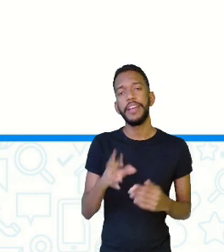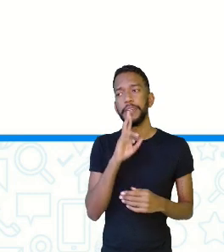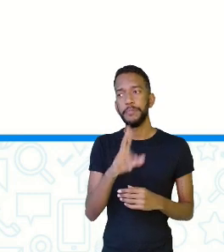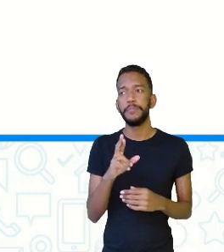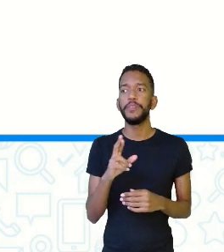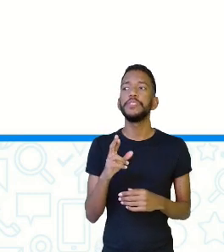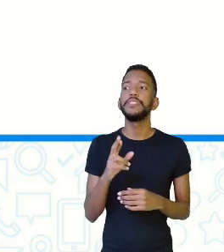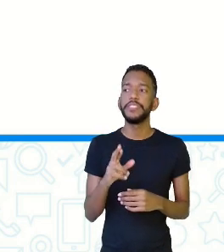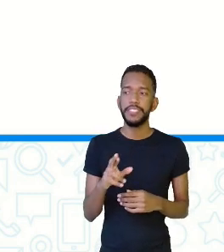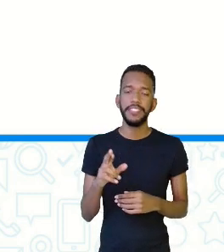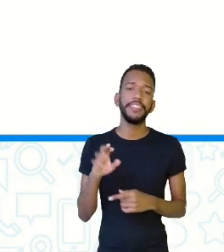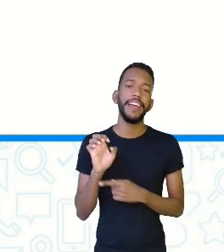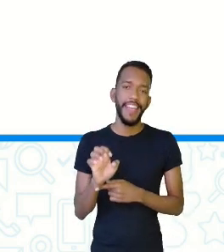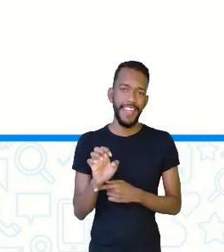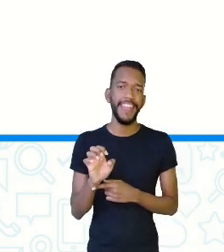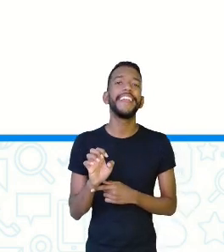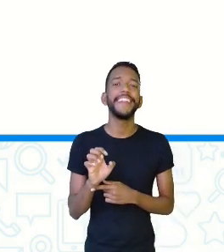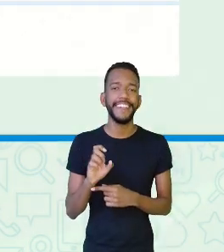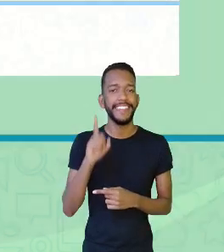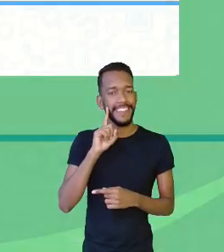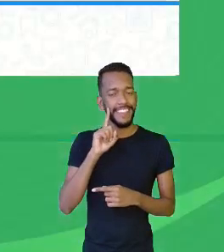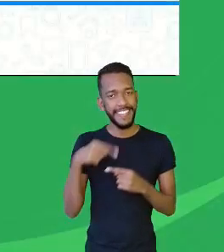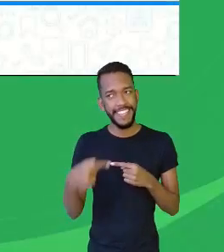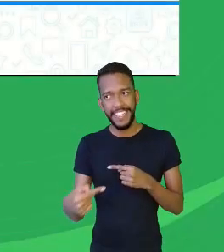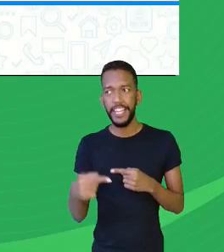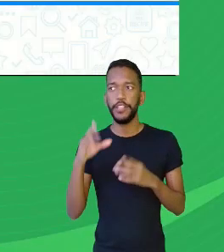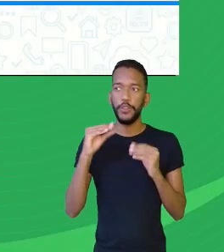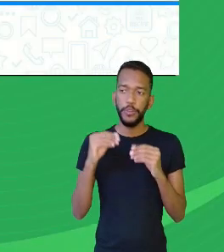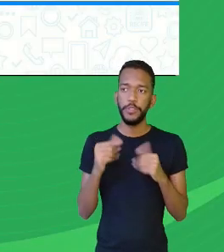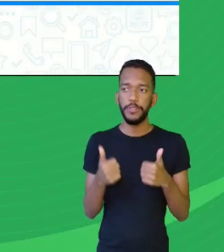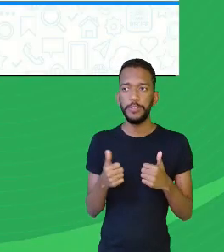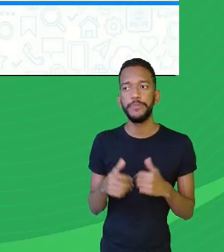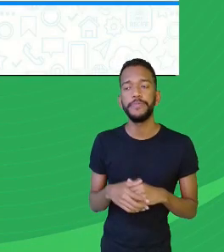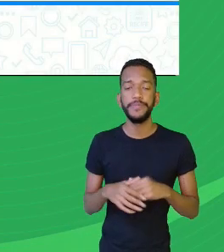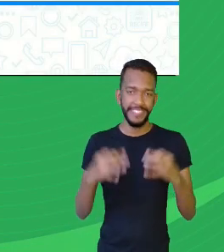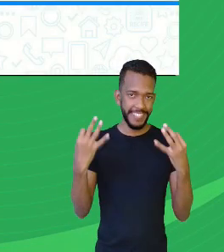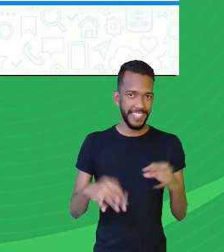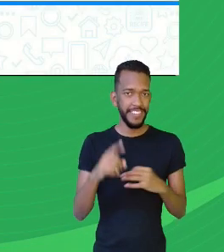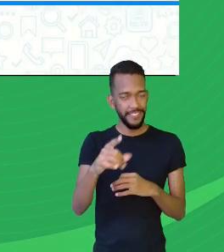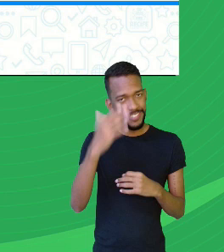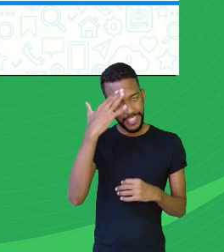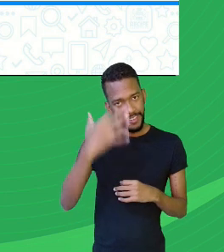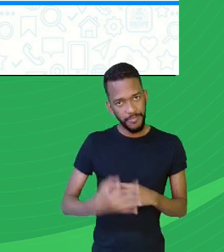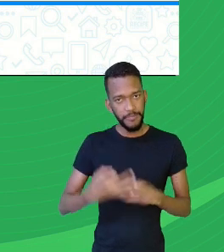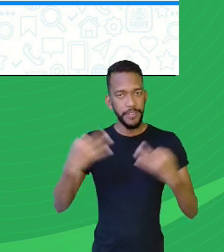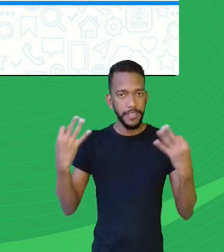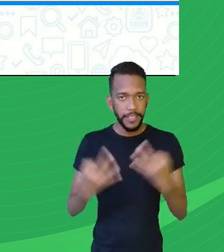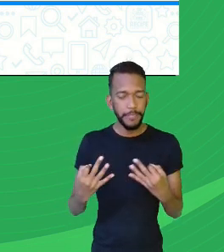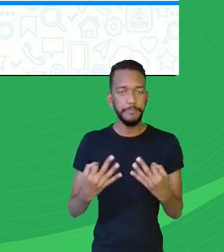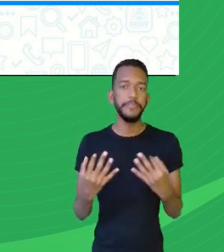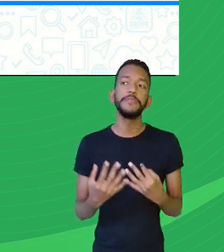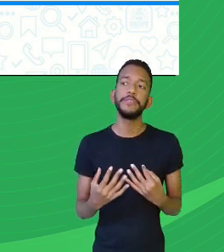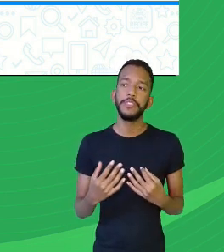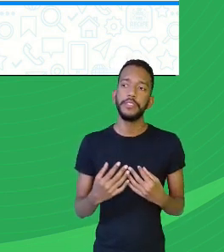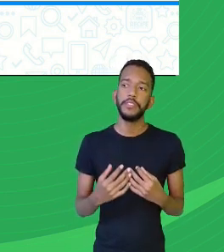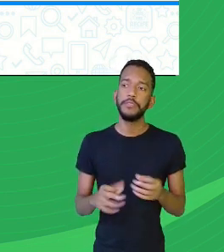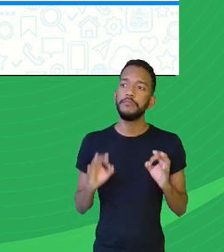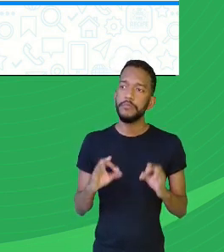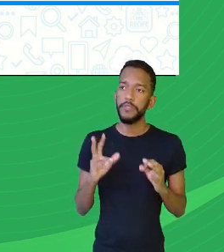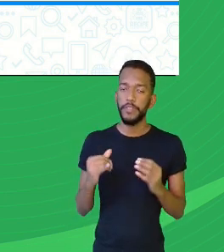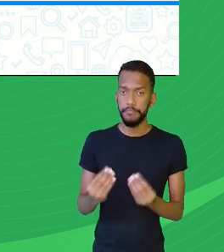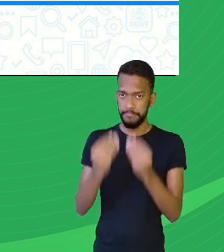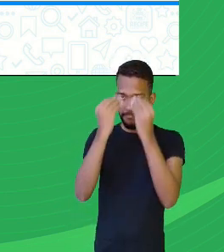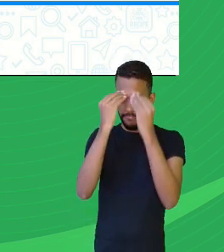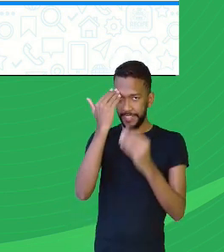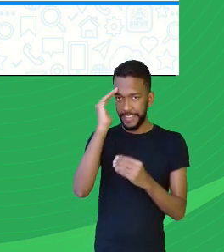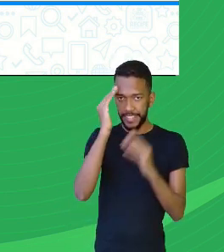Resposta: sucessão de dias e das noites. Não é isso? Tenho certeza que vocês compreenderam direitinho que isso aí